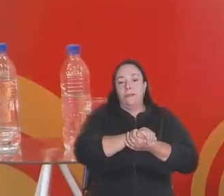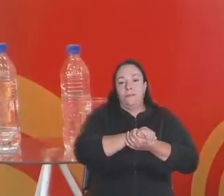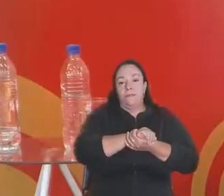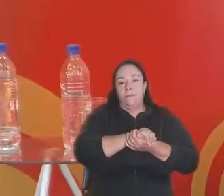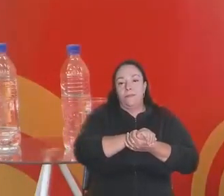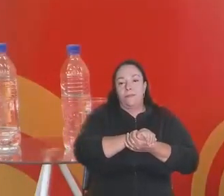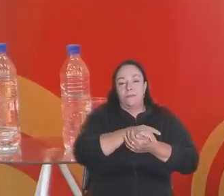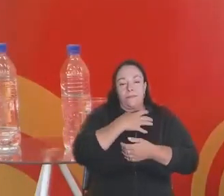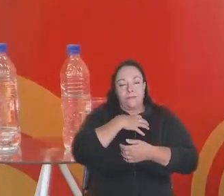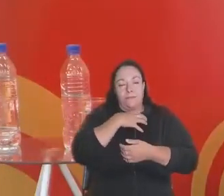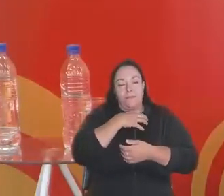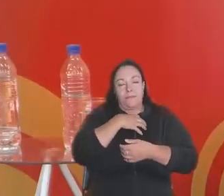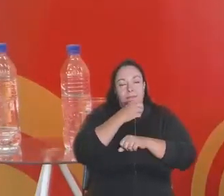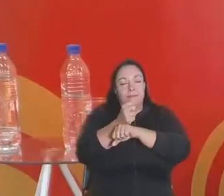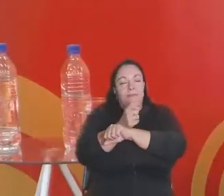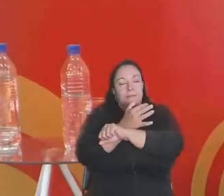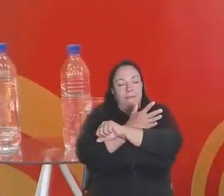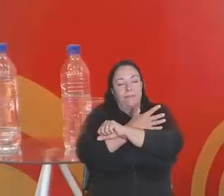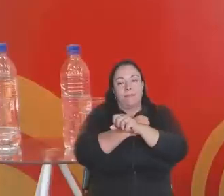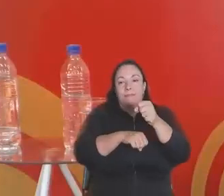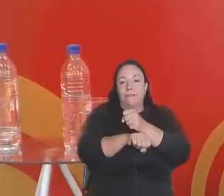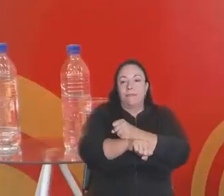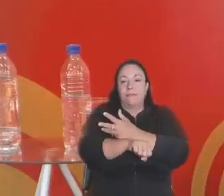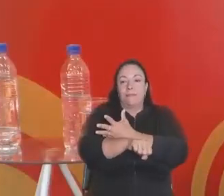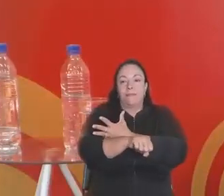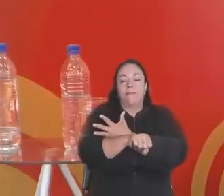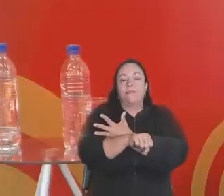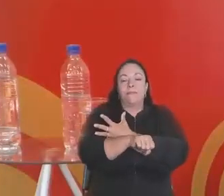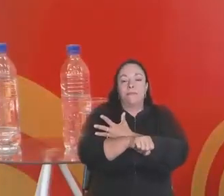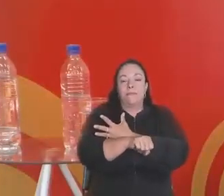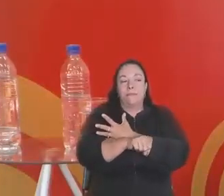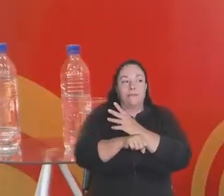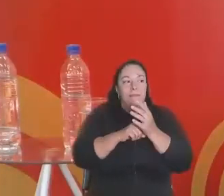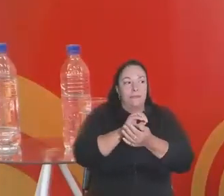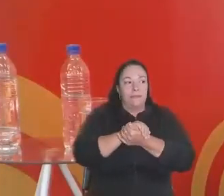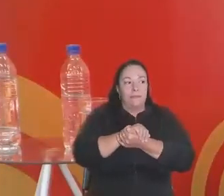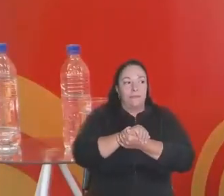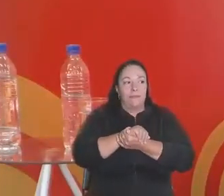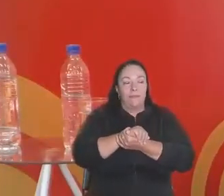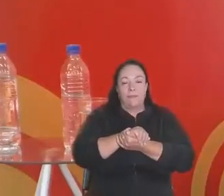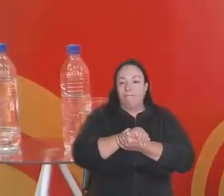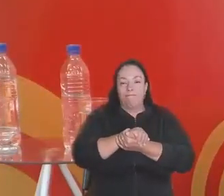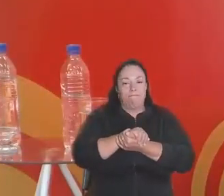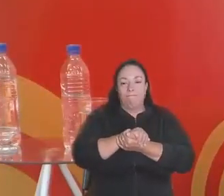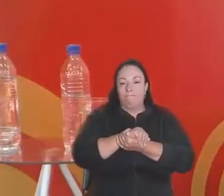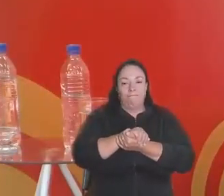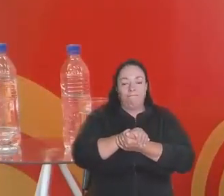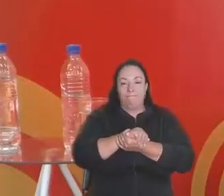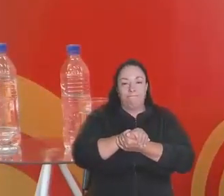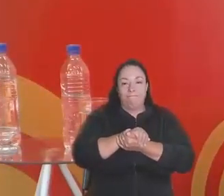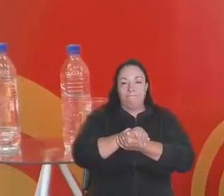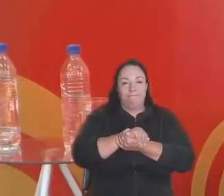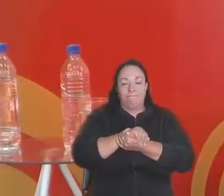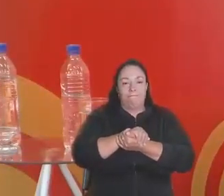da emoção, da pescaria. Enfim, é algo que não tem o que